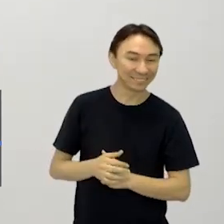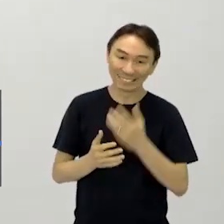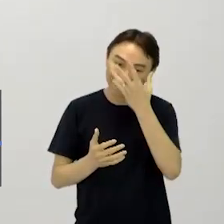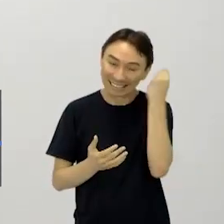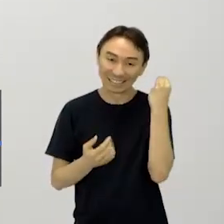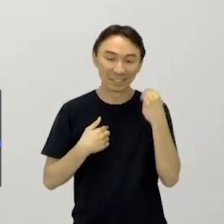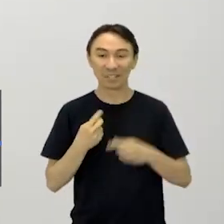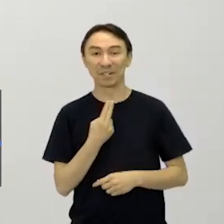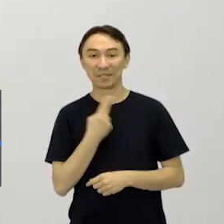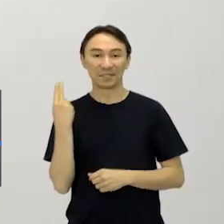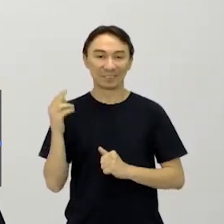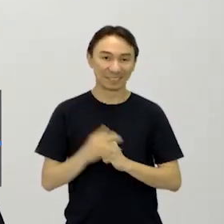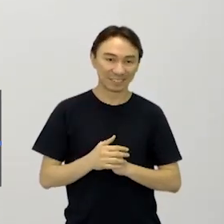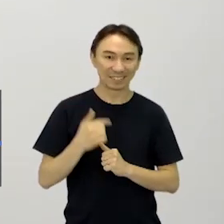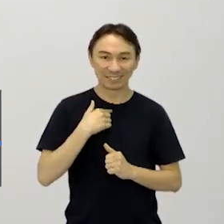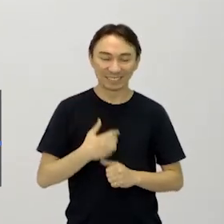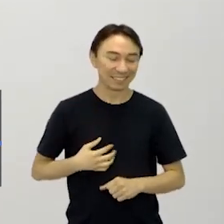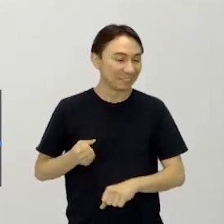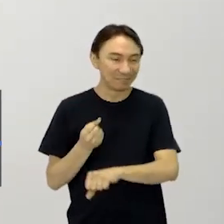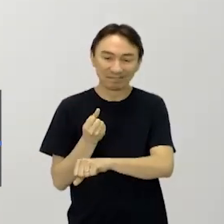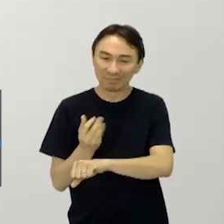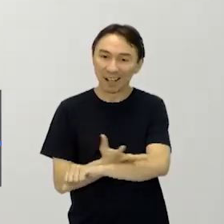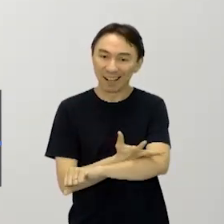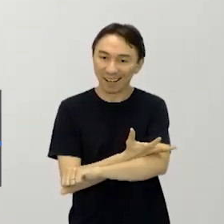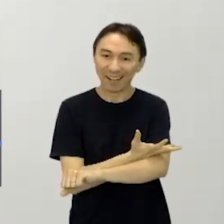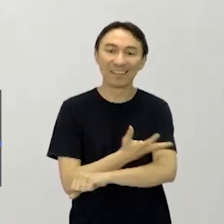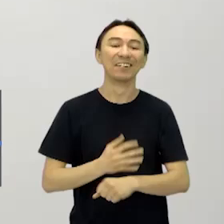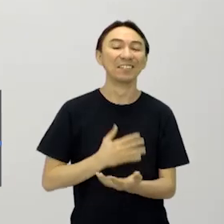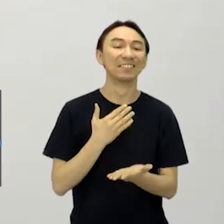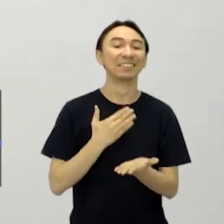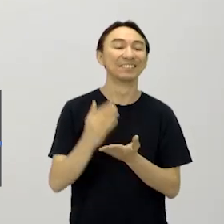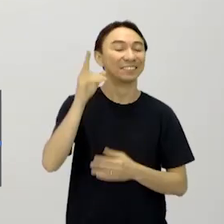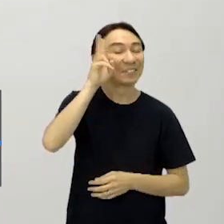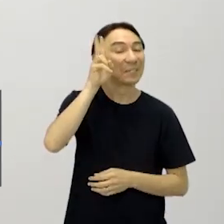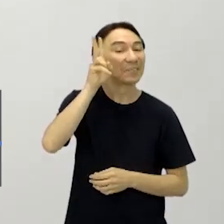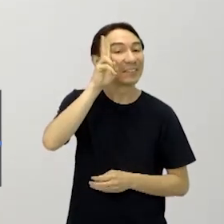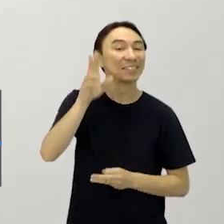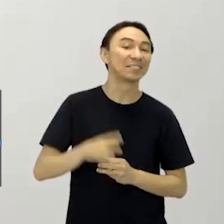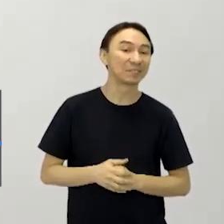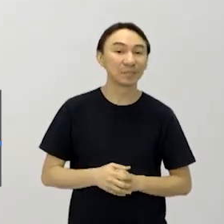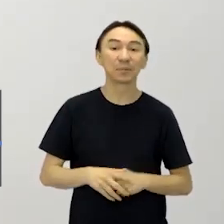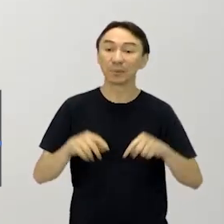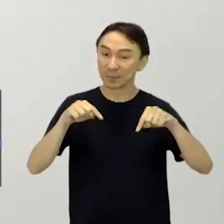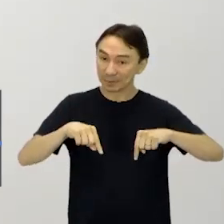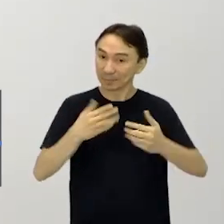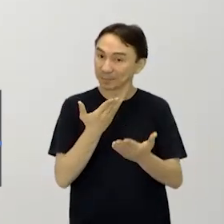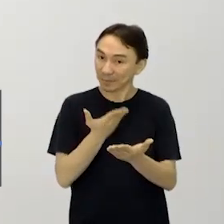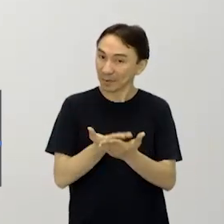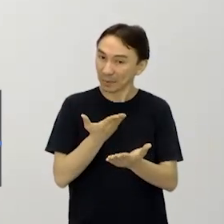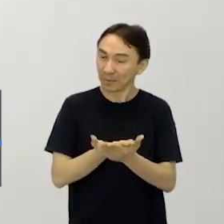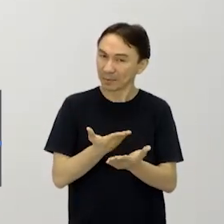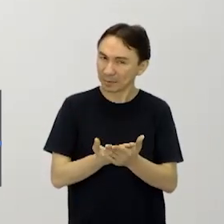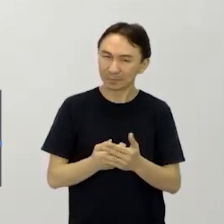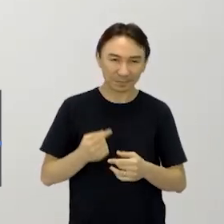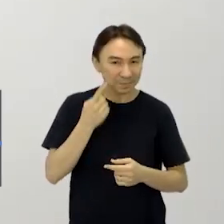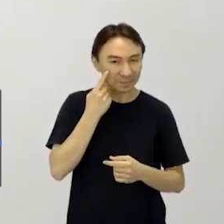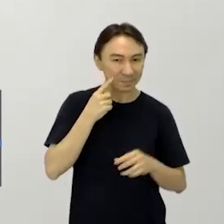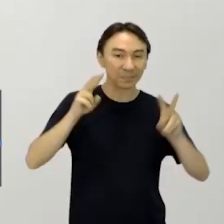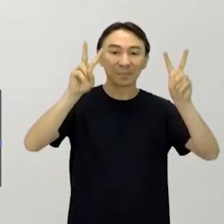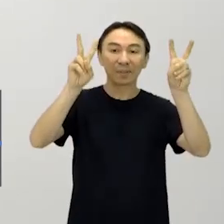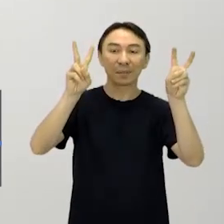Fiquei emocionada aqui de começar a segunda aqui no oitavo ano. Ô, gente, nossa aula hoje, eu vou pedir para o nosso diretor colocar o título pra